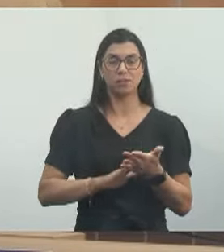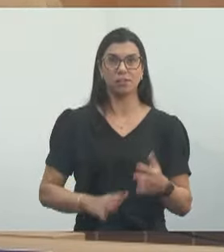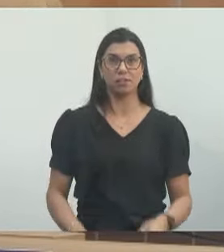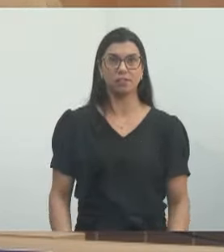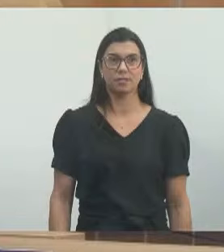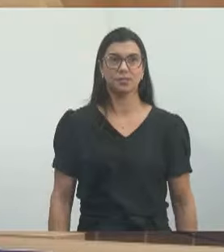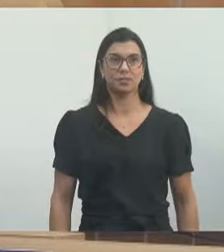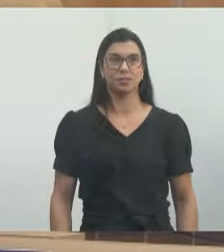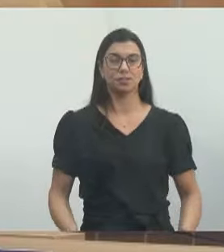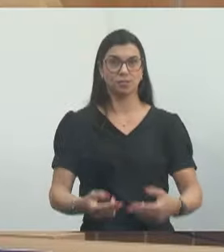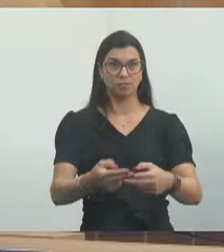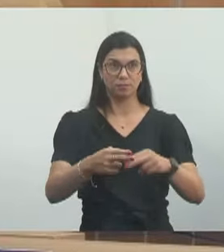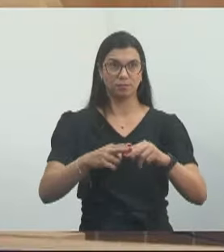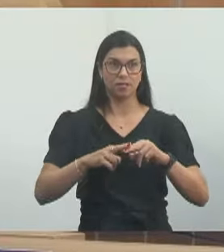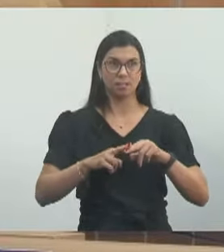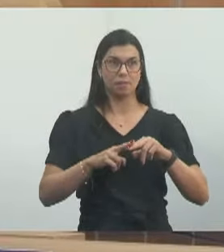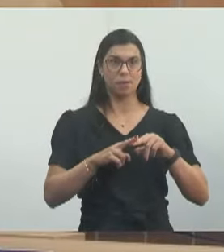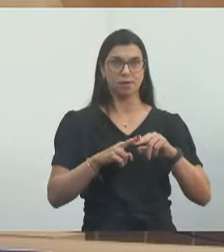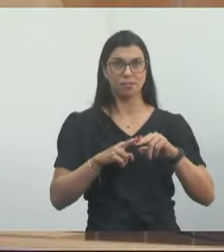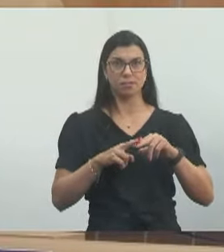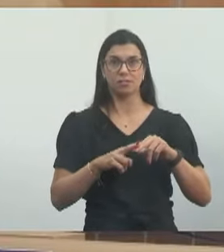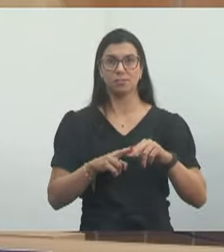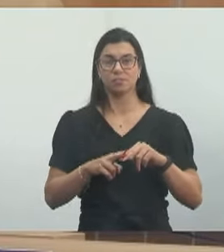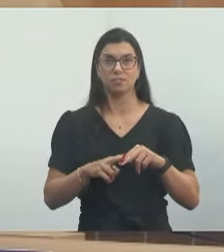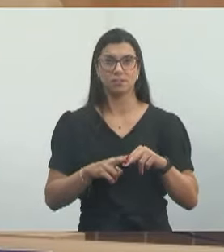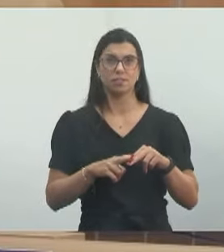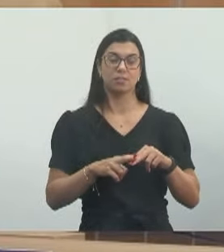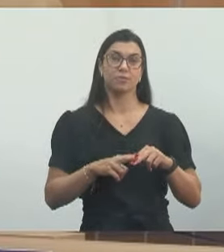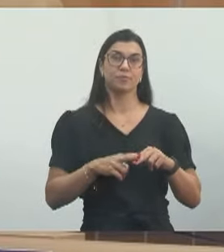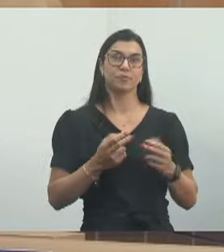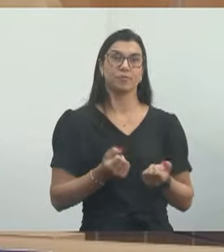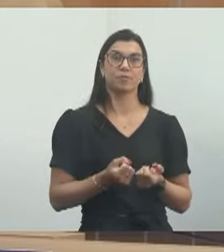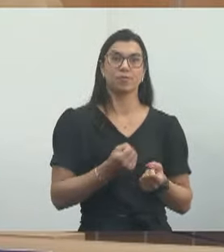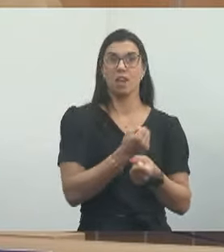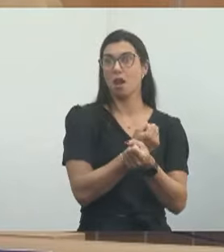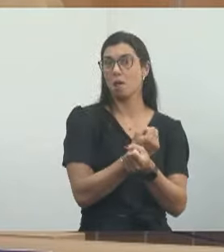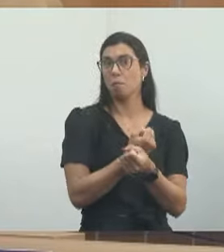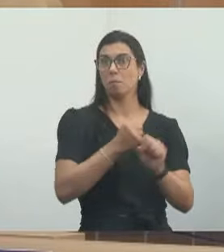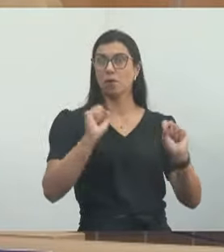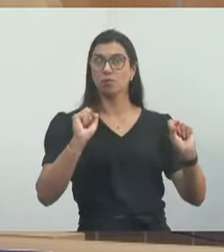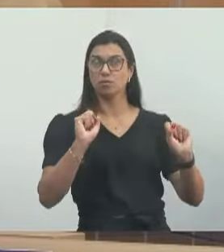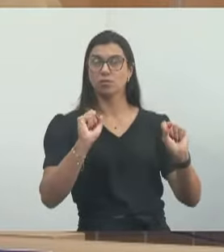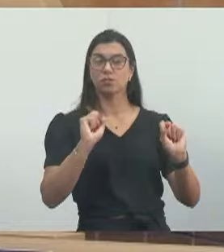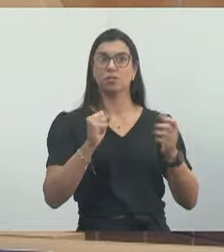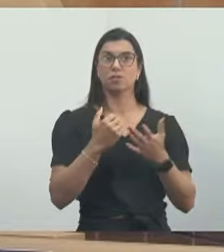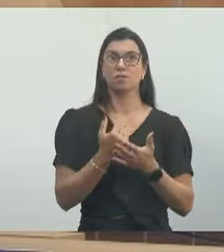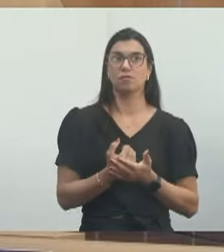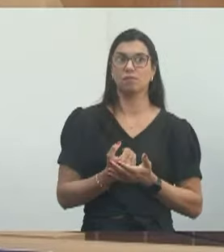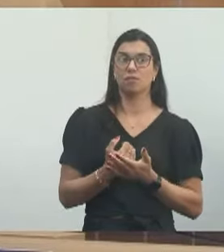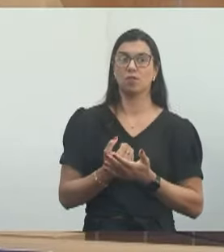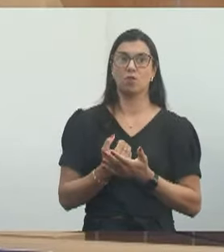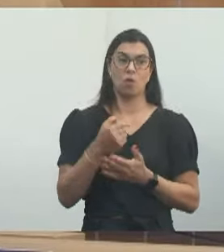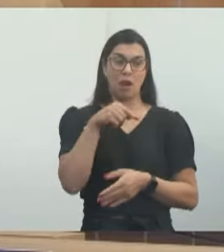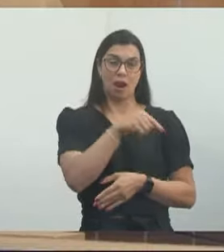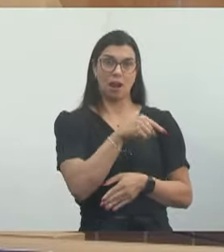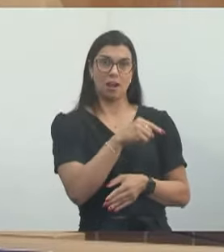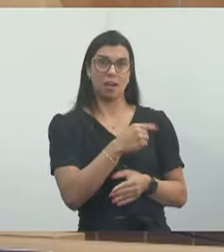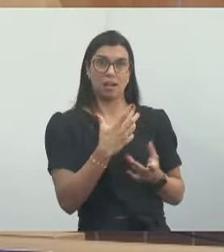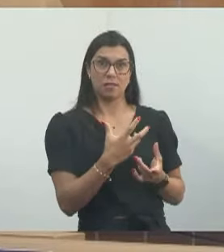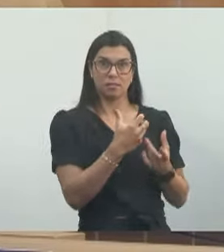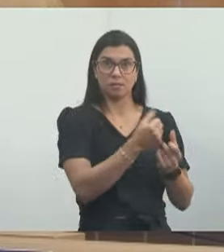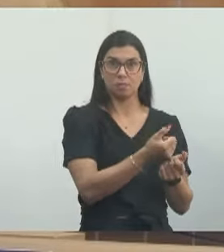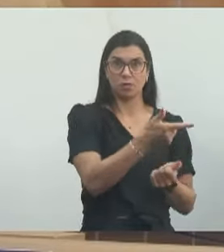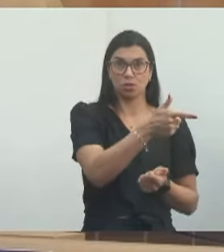ocasionando uma impossibilidade de novos repasses por parte da fundação e uma